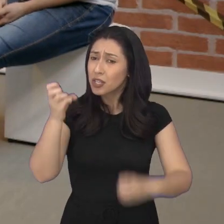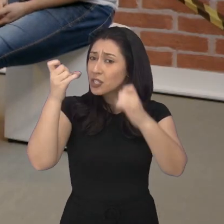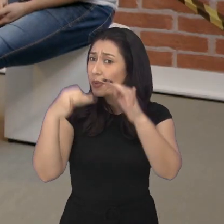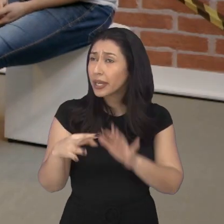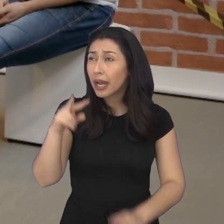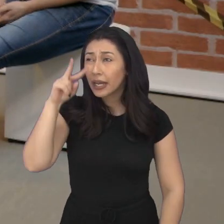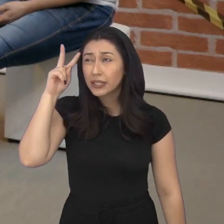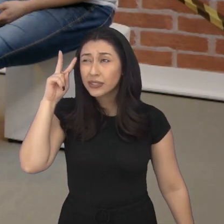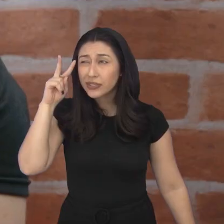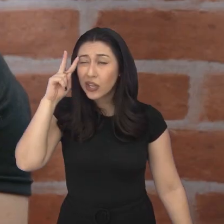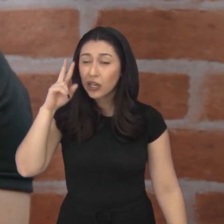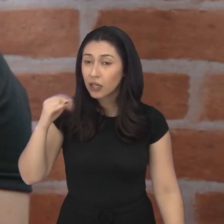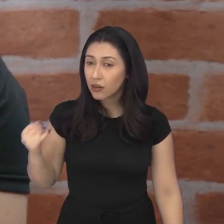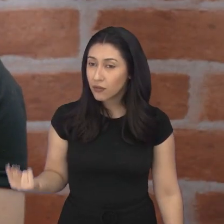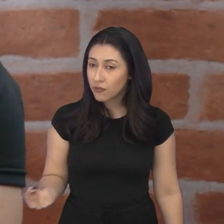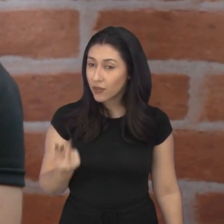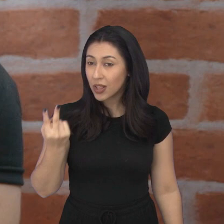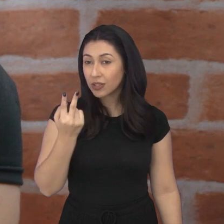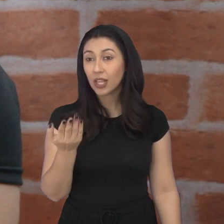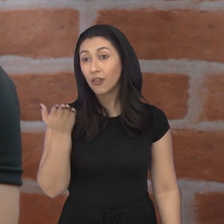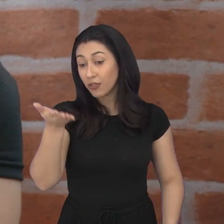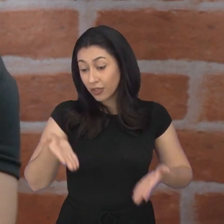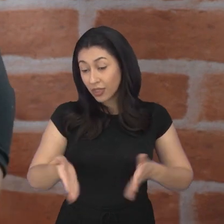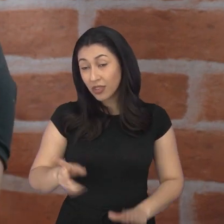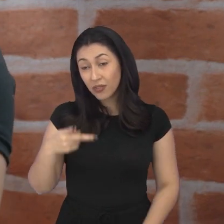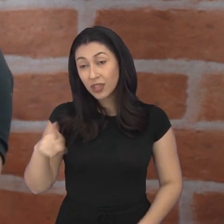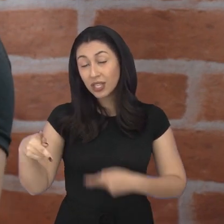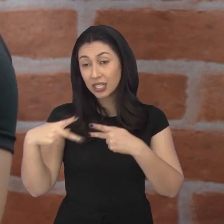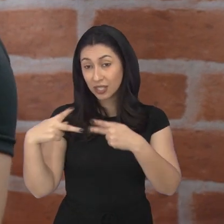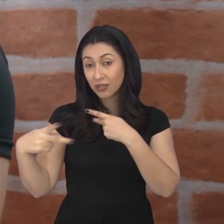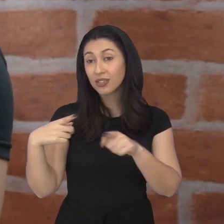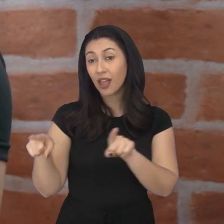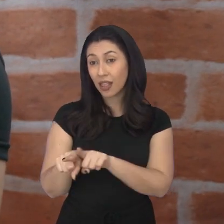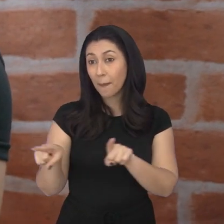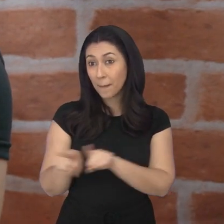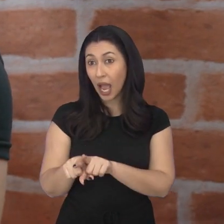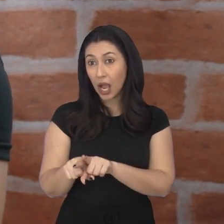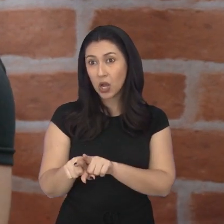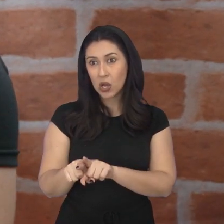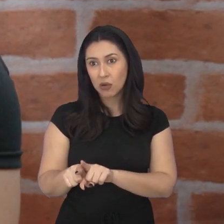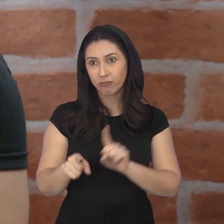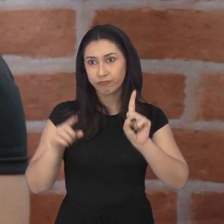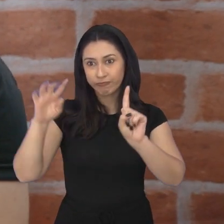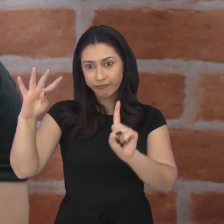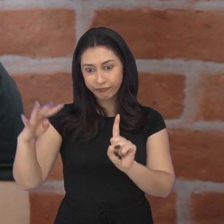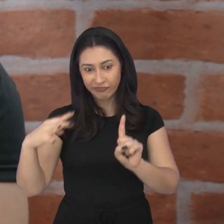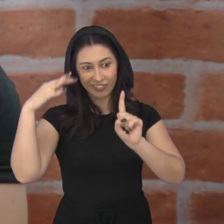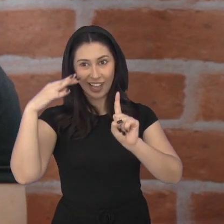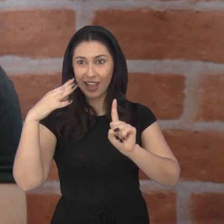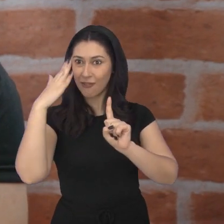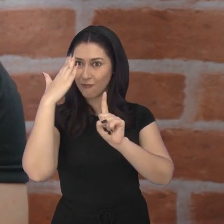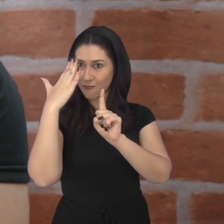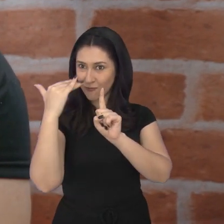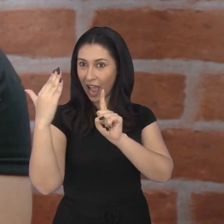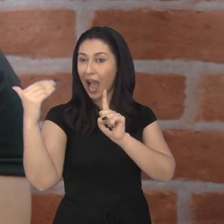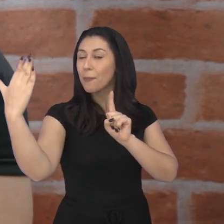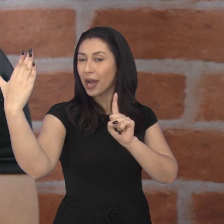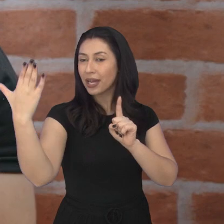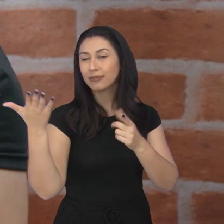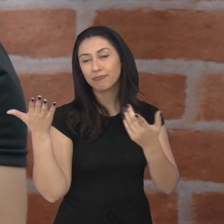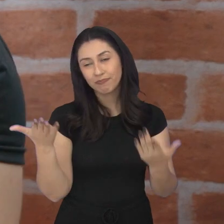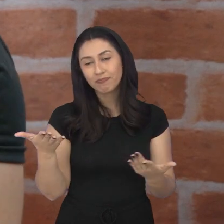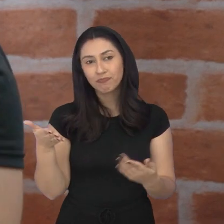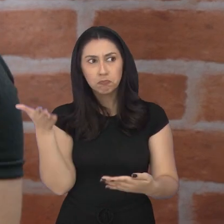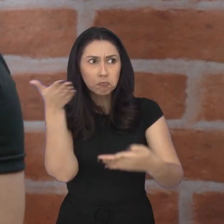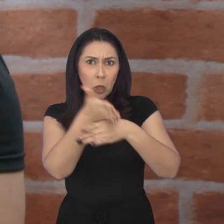valorização das raízes, né? Você enquanto joseense, uma joseense que ganhou muito destaque, né, na carreira dela enquanto nadadora, então